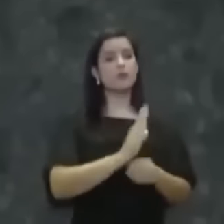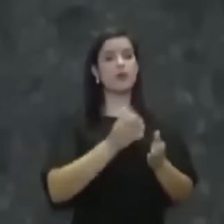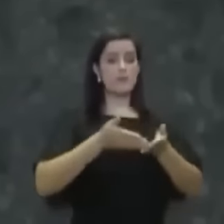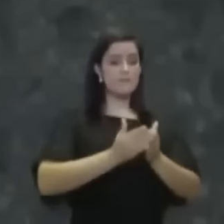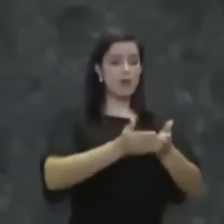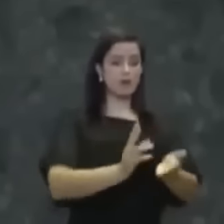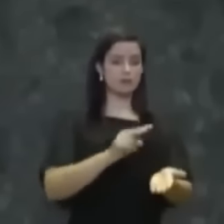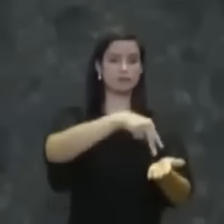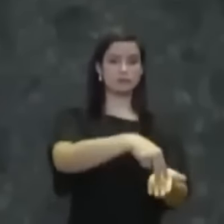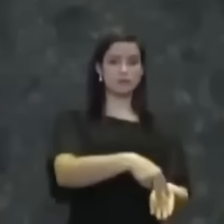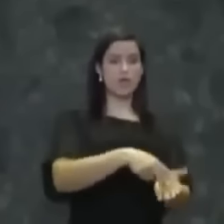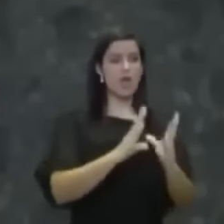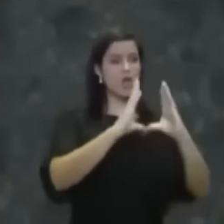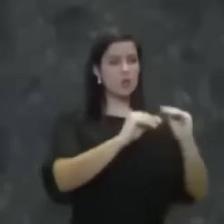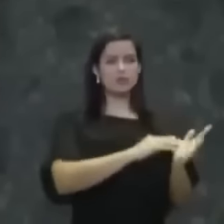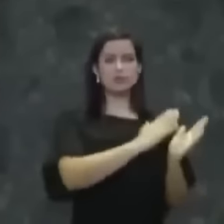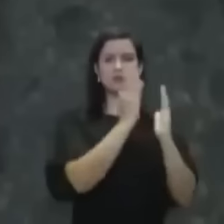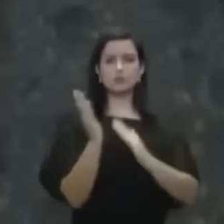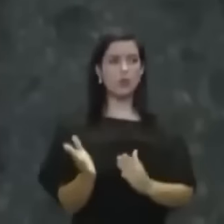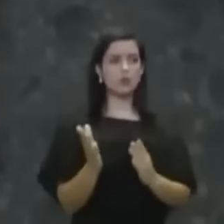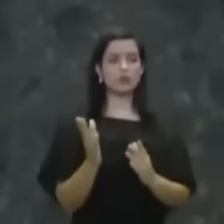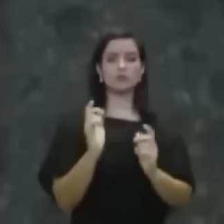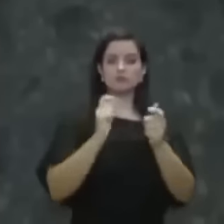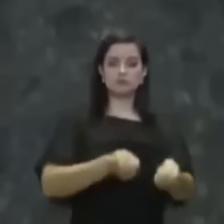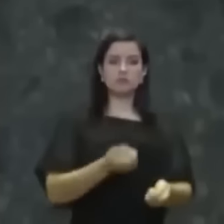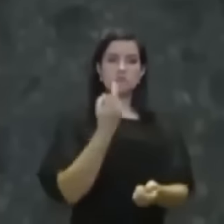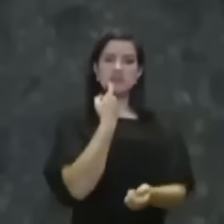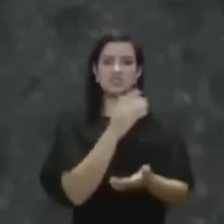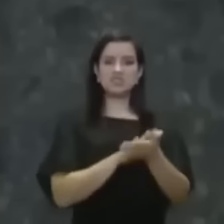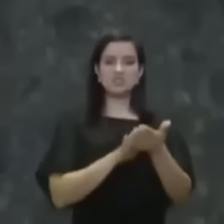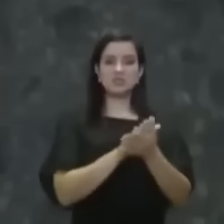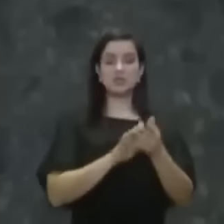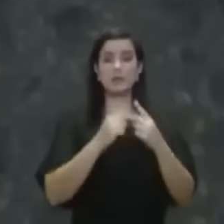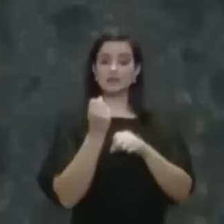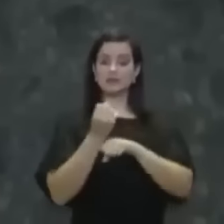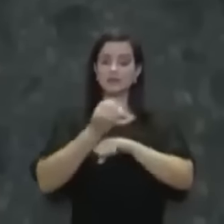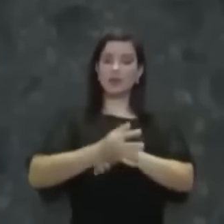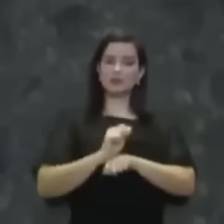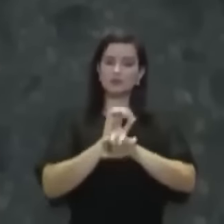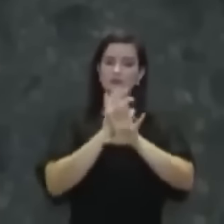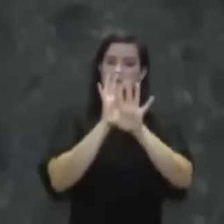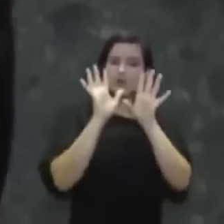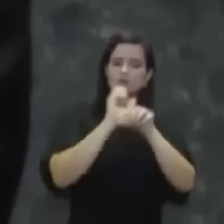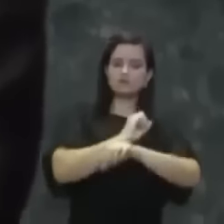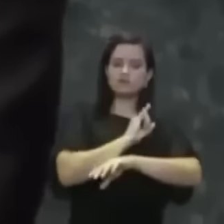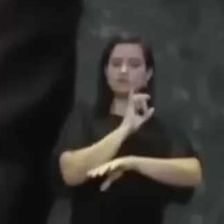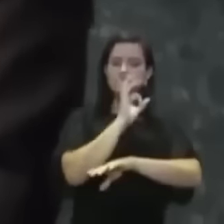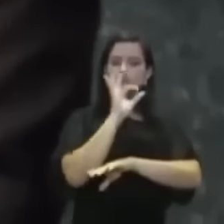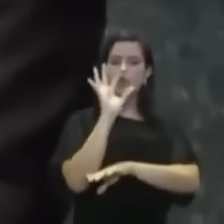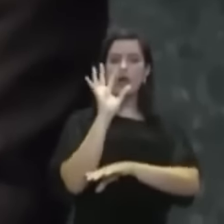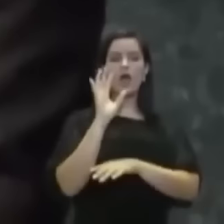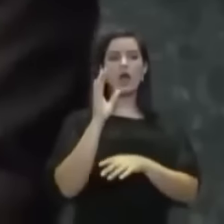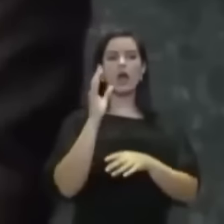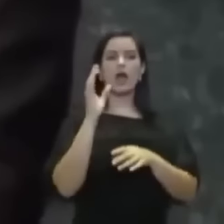e naquela noite nada apanharam. Mas ao clarear da madrugada, estava Jesus na praia. Todavia os discípulos não reconheceram